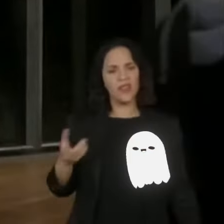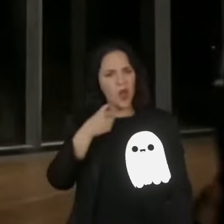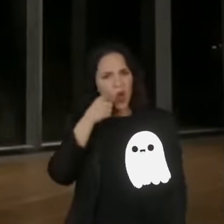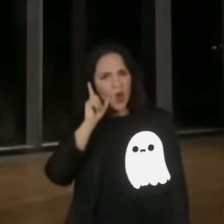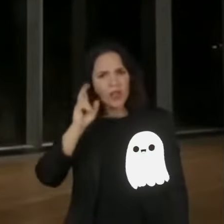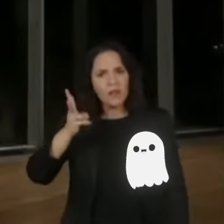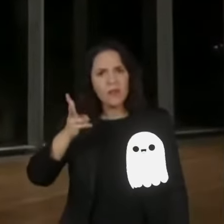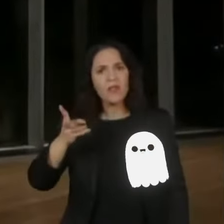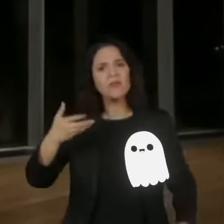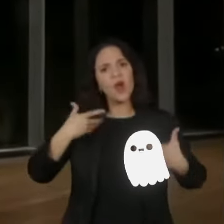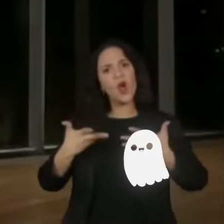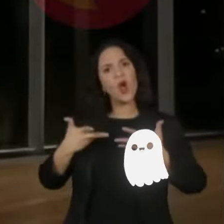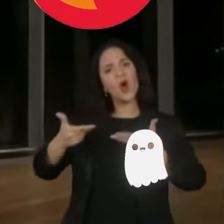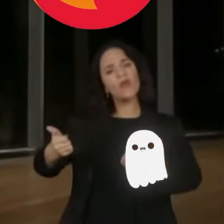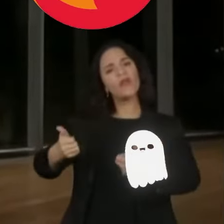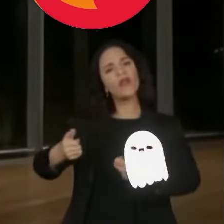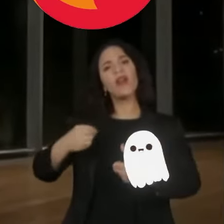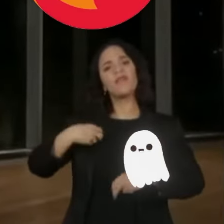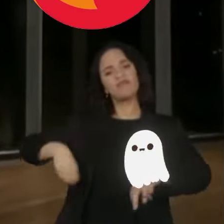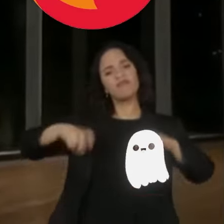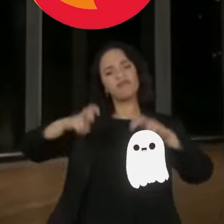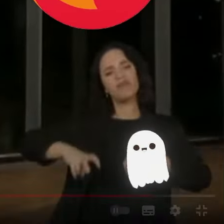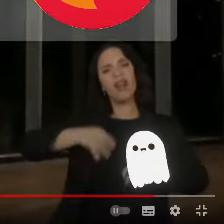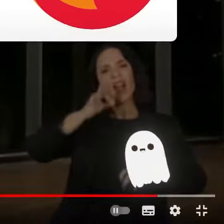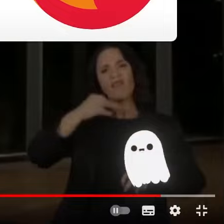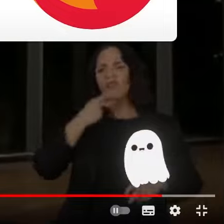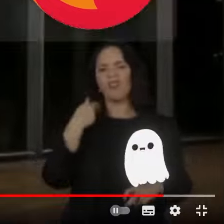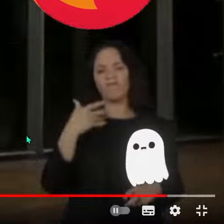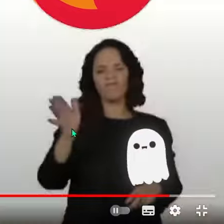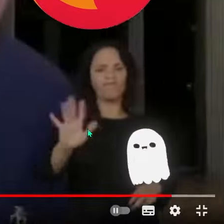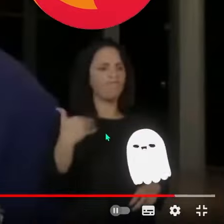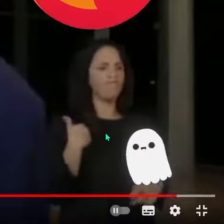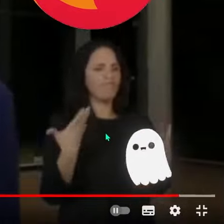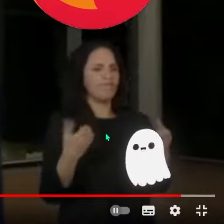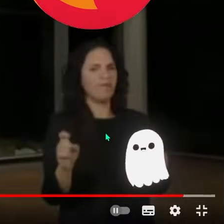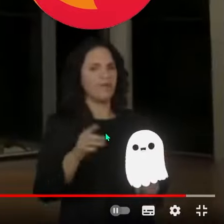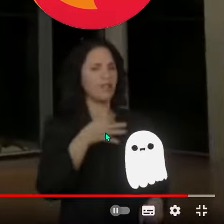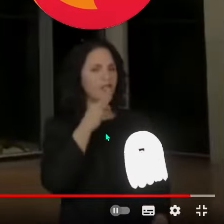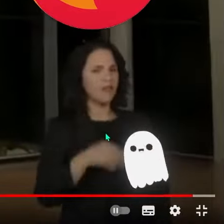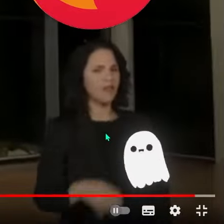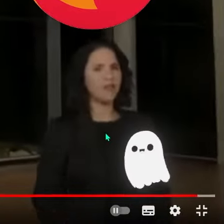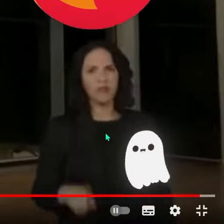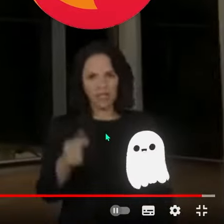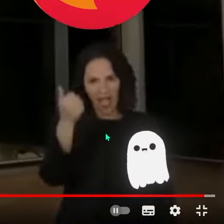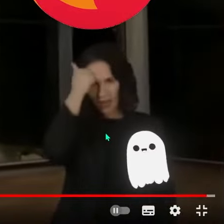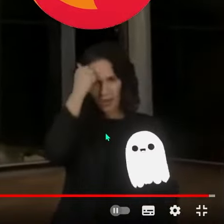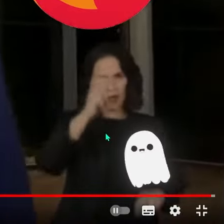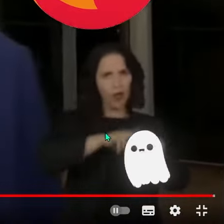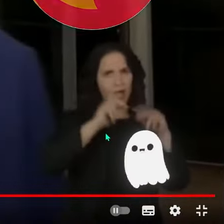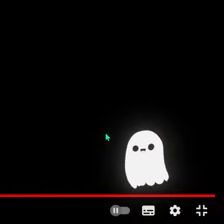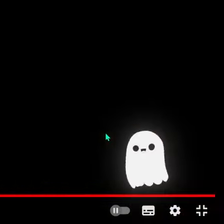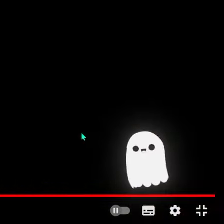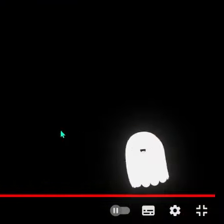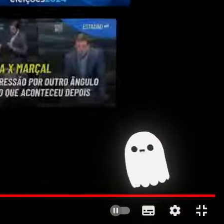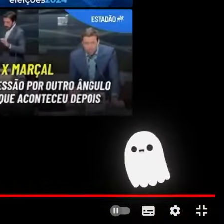me convidou para tomar um café e eu me recusei a tomar um café com ele. Você não se arrependeu? Claro que